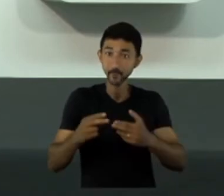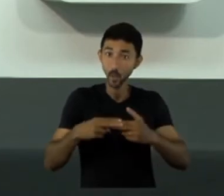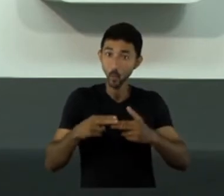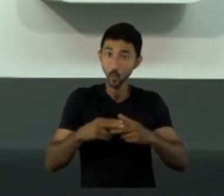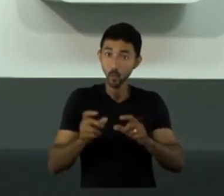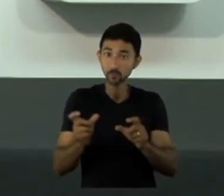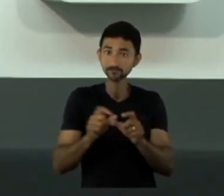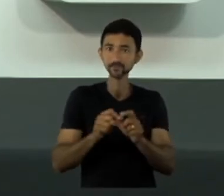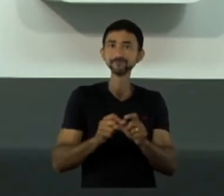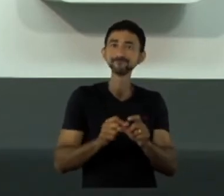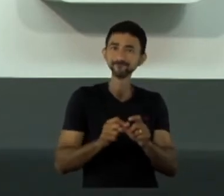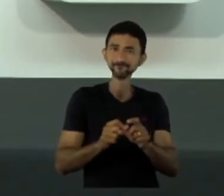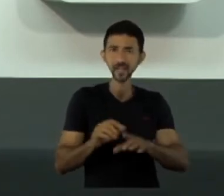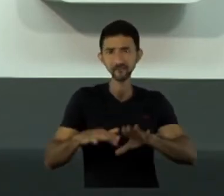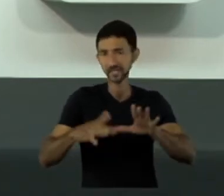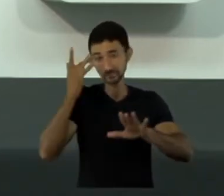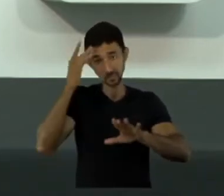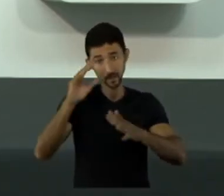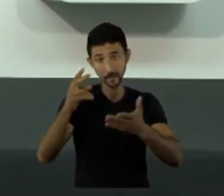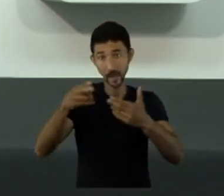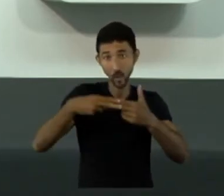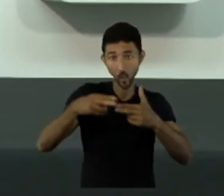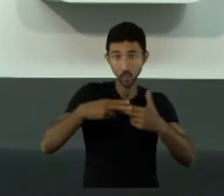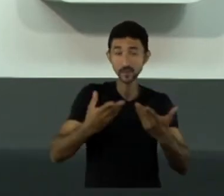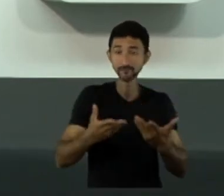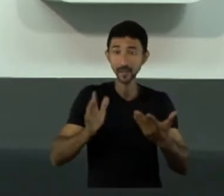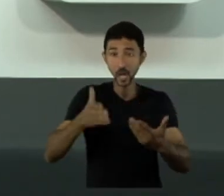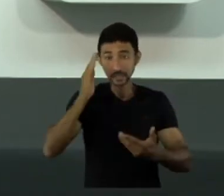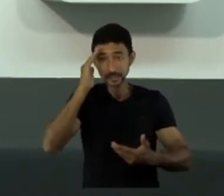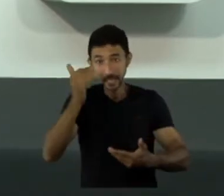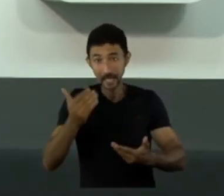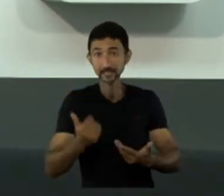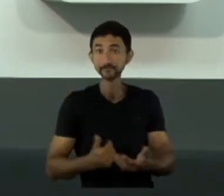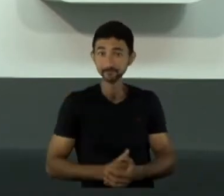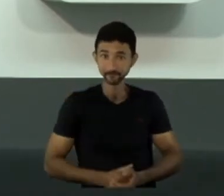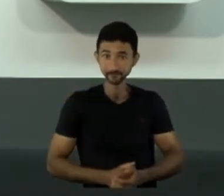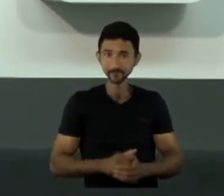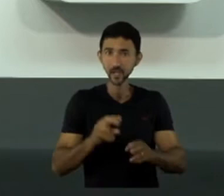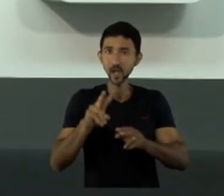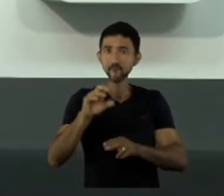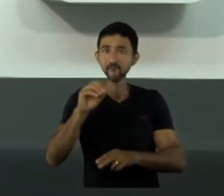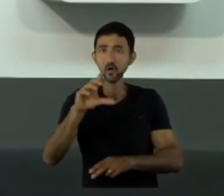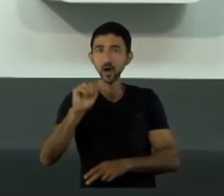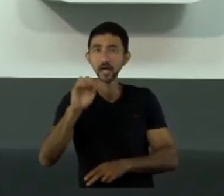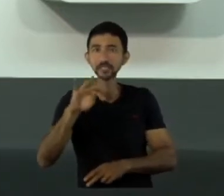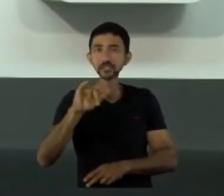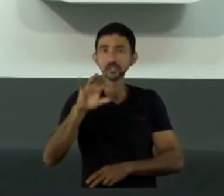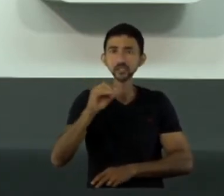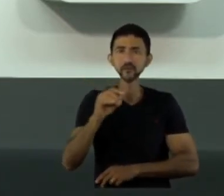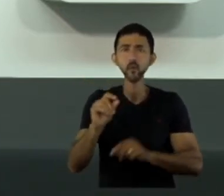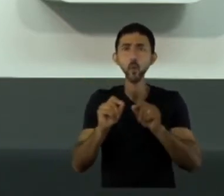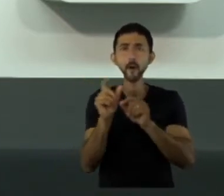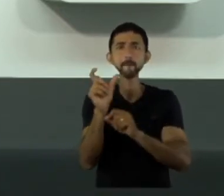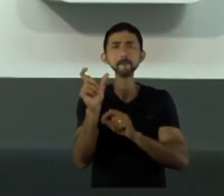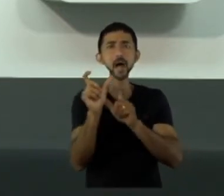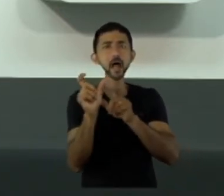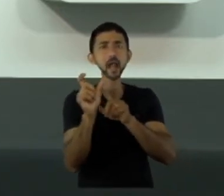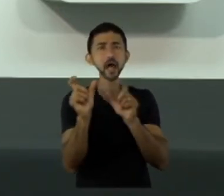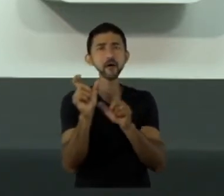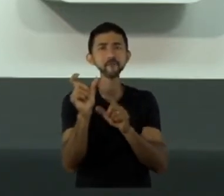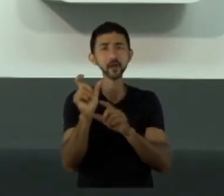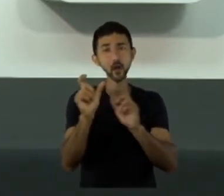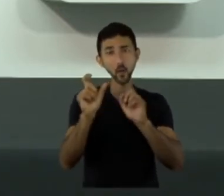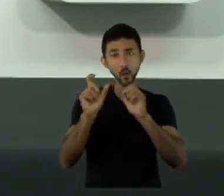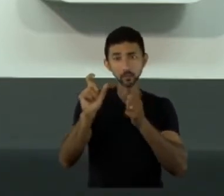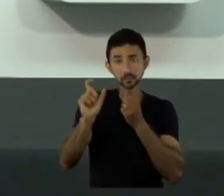vocativo, às vezes até sem saber. Mas agora nós já vamos saber, né? Então, o que é o vocativo? É uma palavra ou